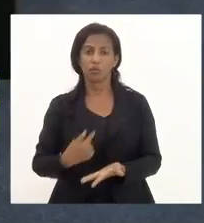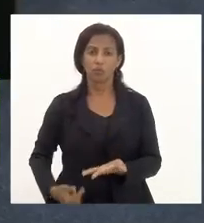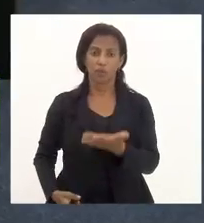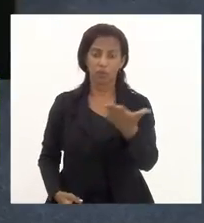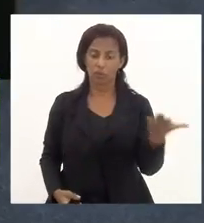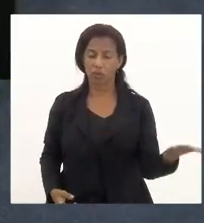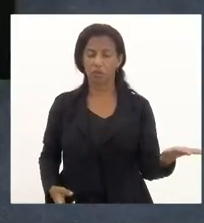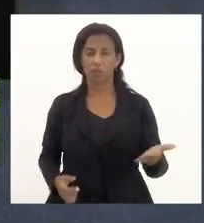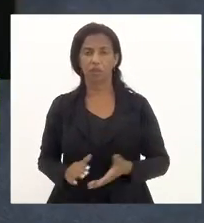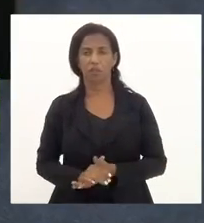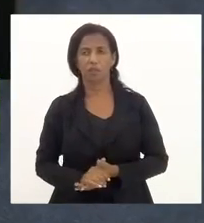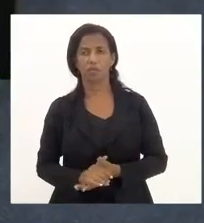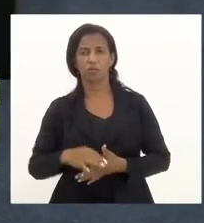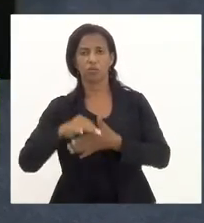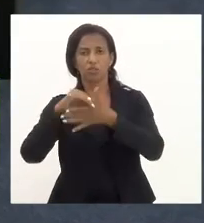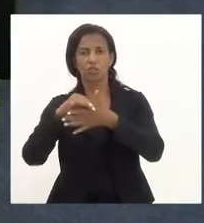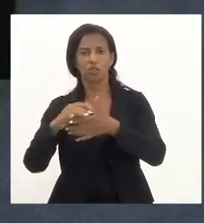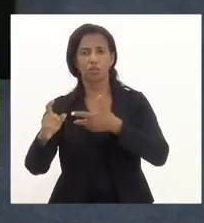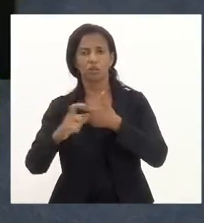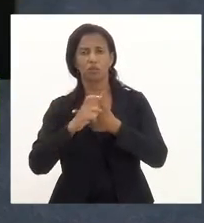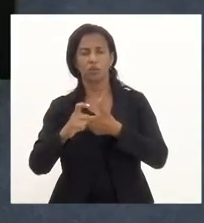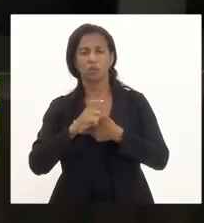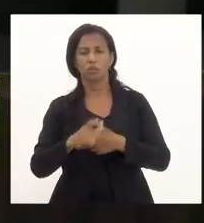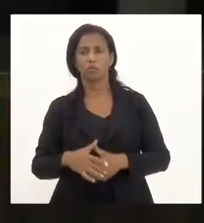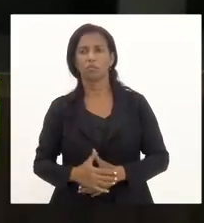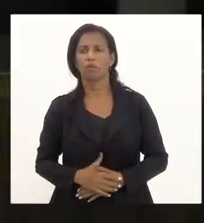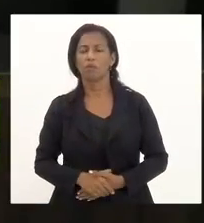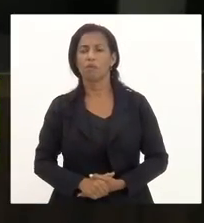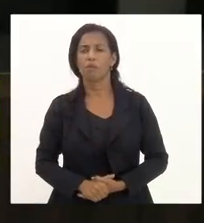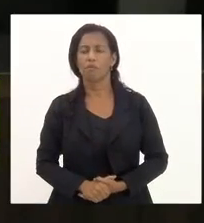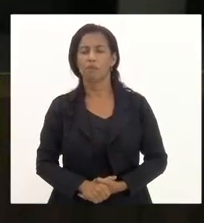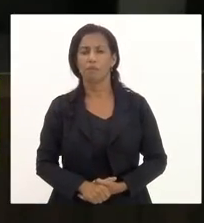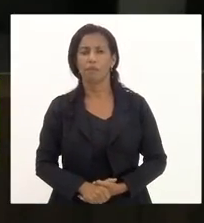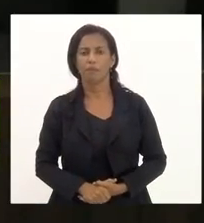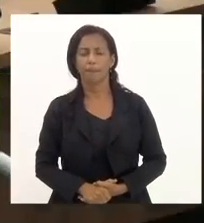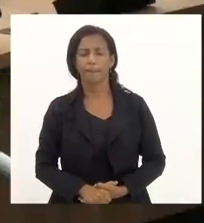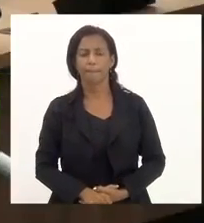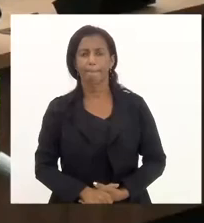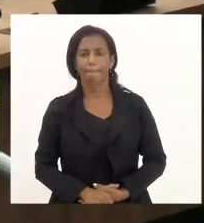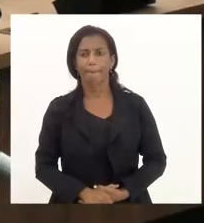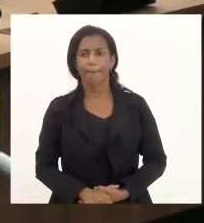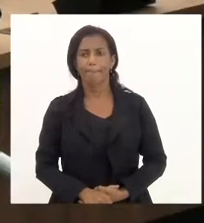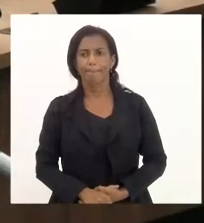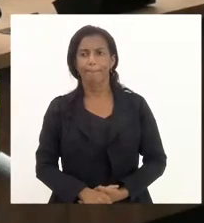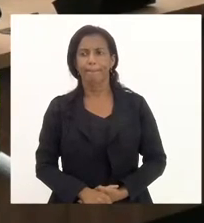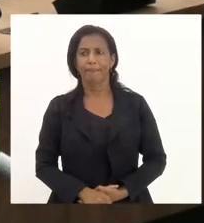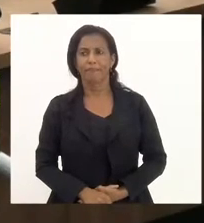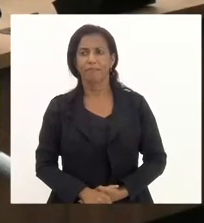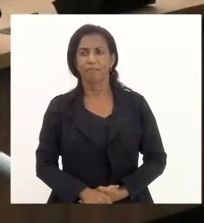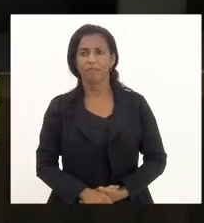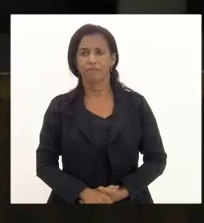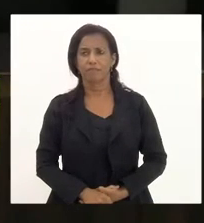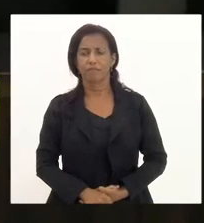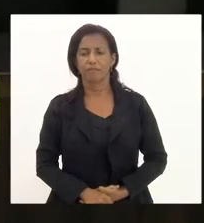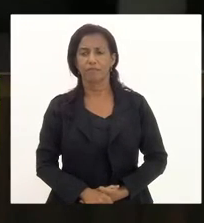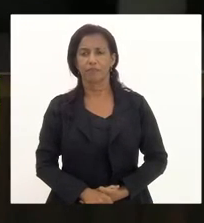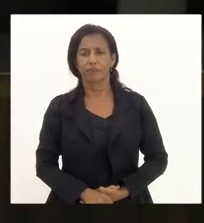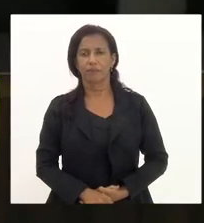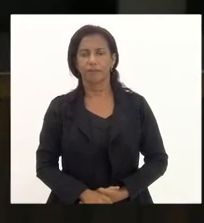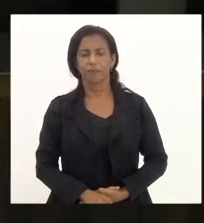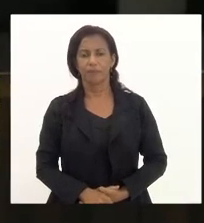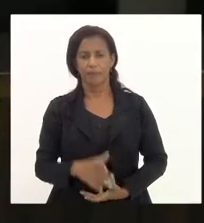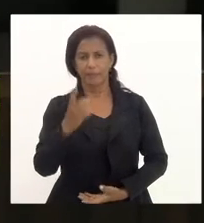um debate dos representantes do executivo Obrigado Eu que agradeço a sua pronunciar nela tá bom